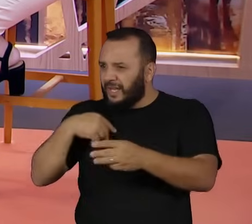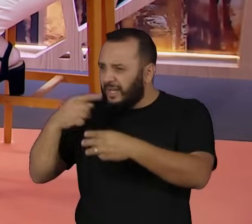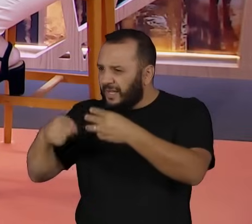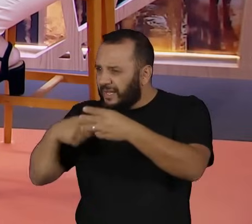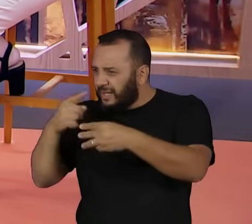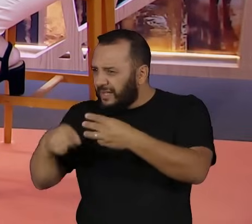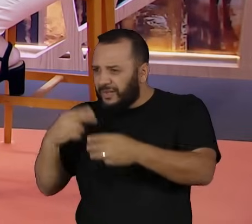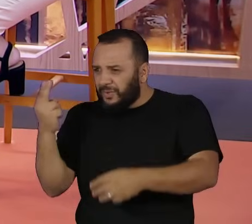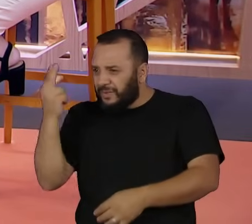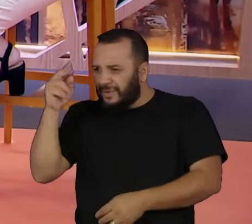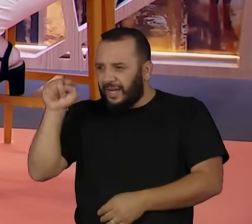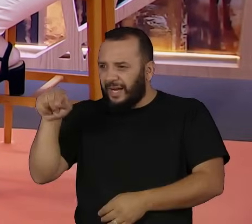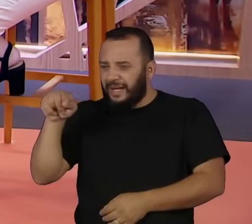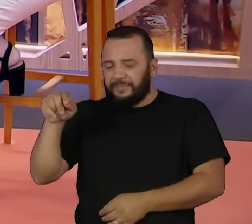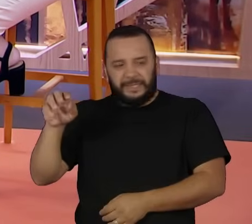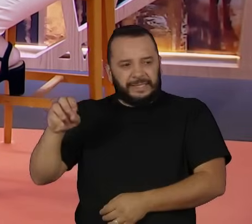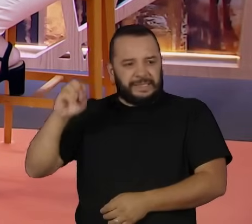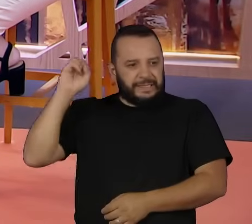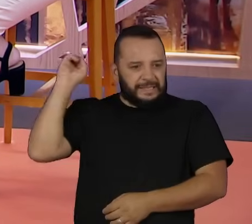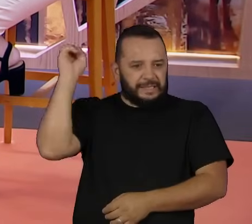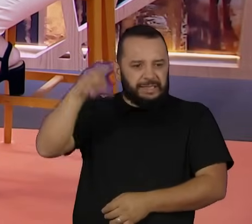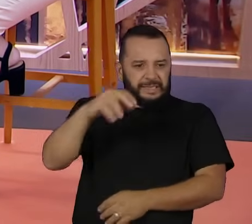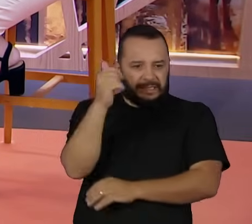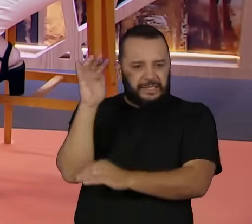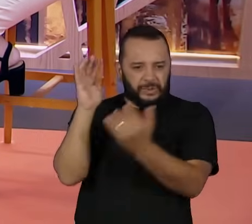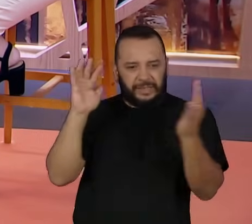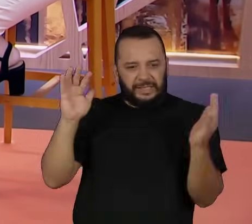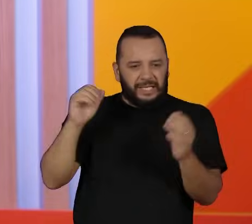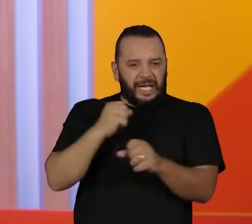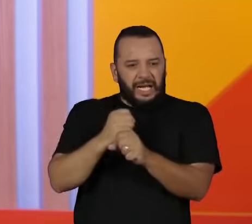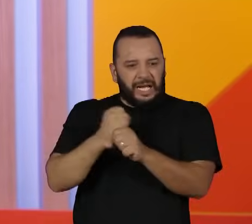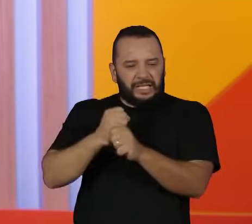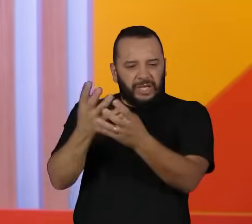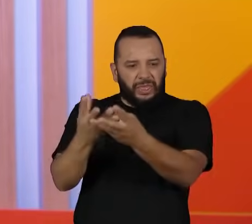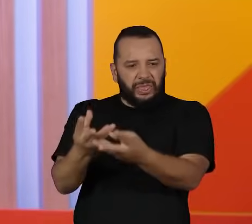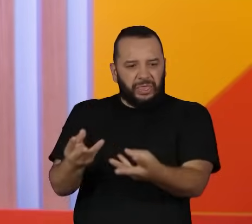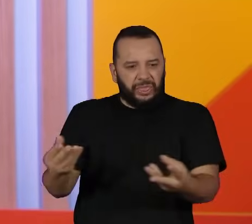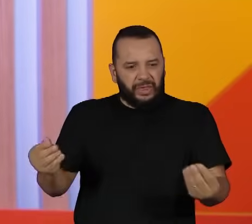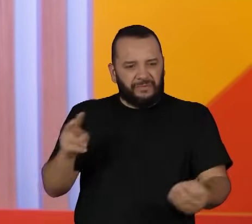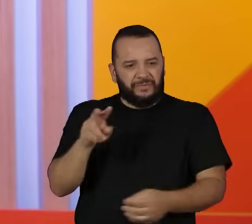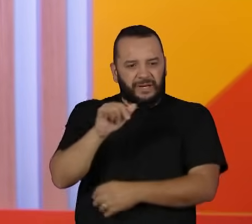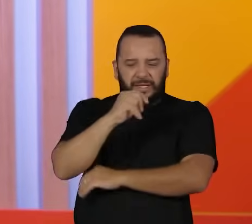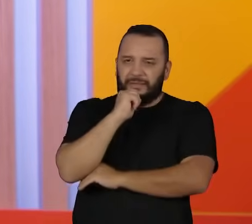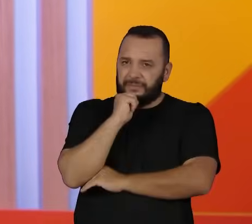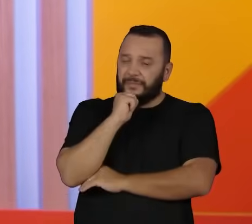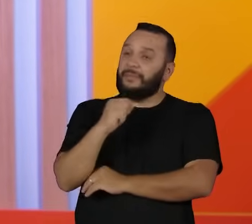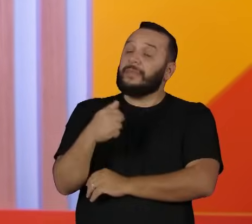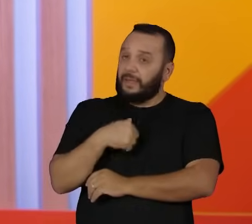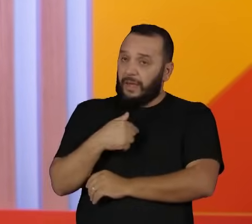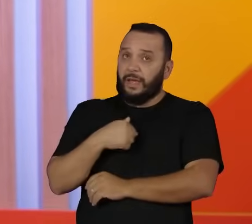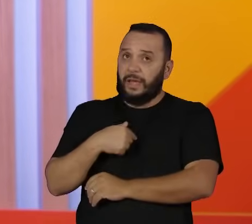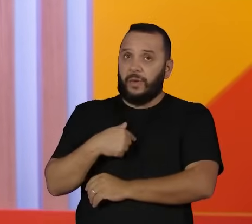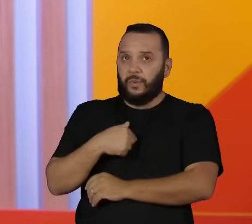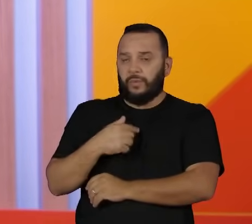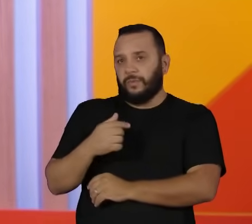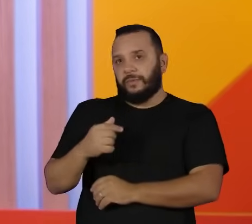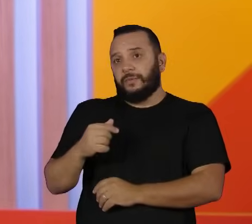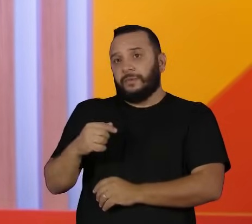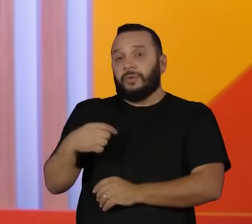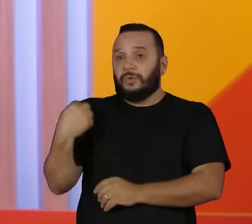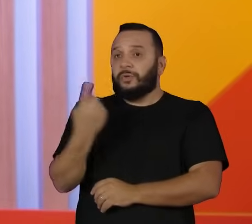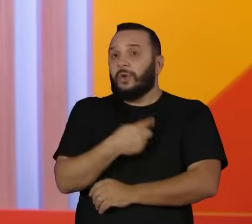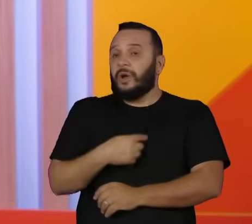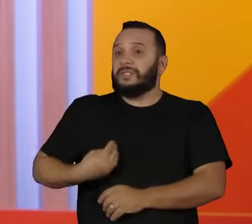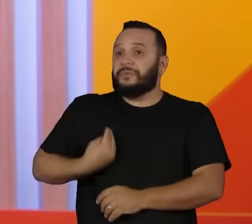reciclado, que quando estiver na natureza vai demorar anos e anos para se decompor. Eu brinco com algumas amigas, eu falo que a gente vive menos tempo do que uma sacola